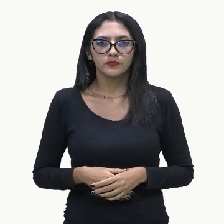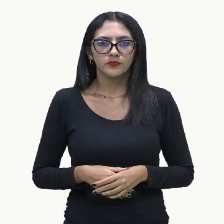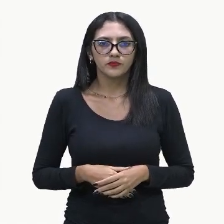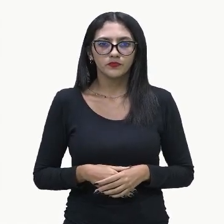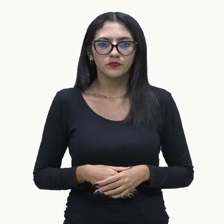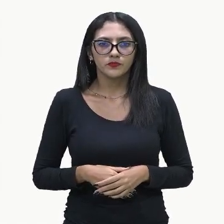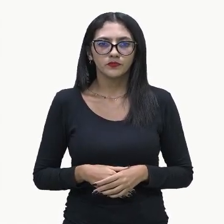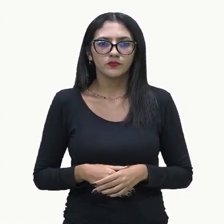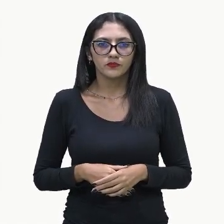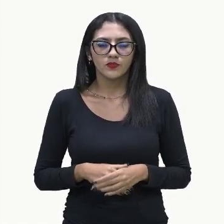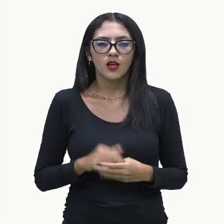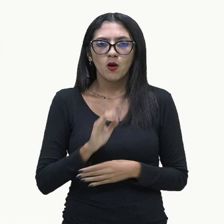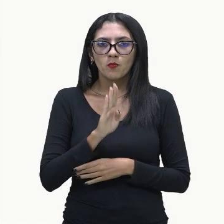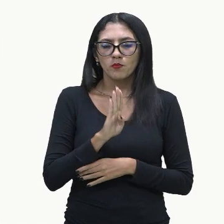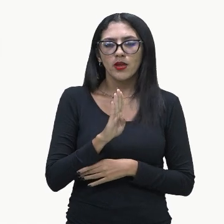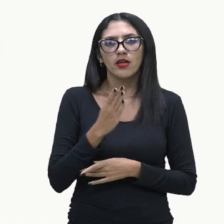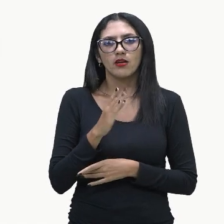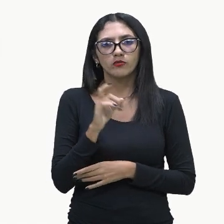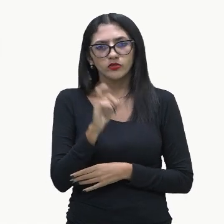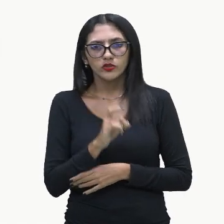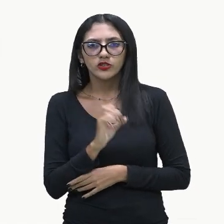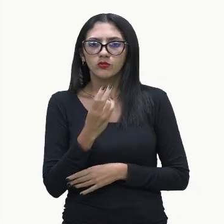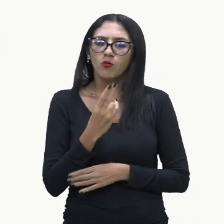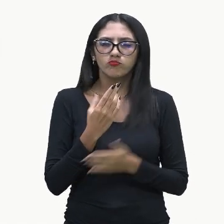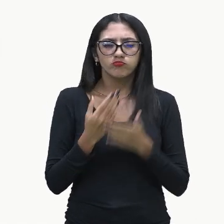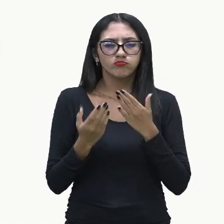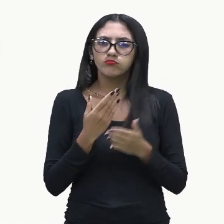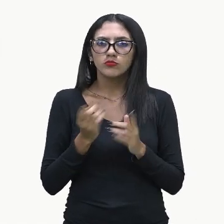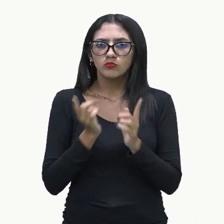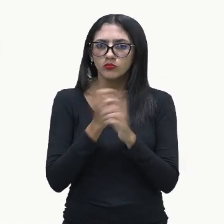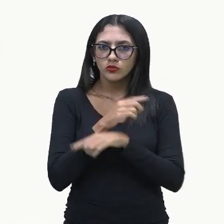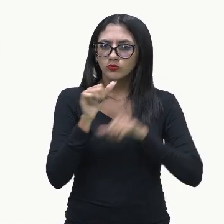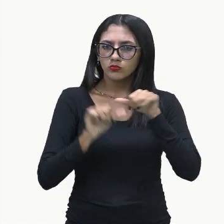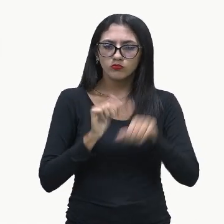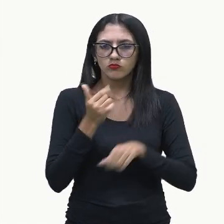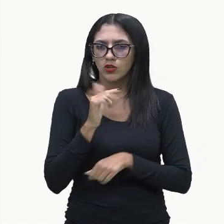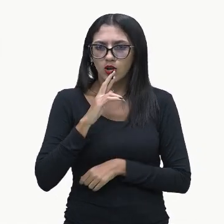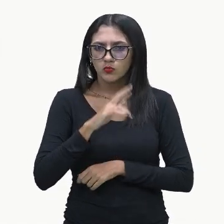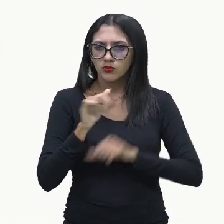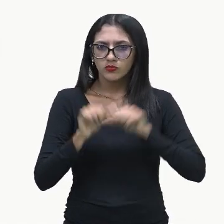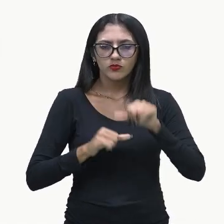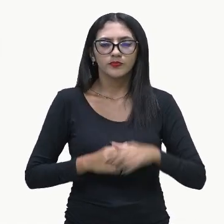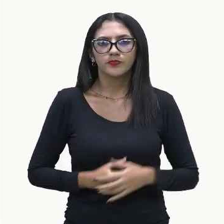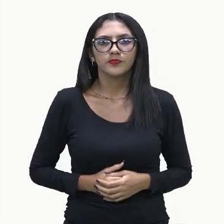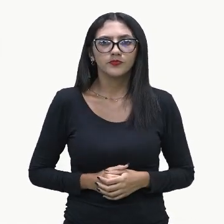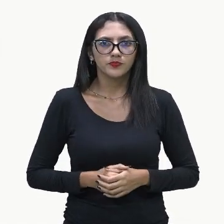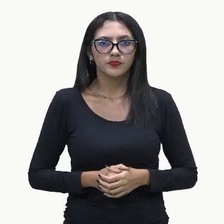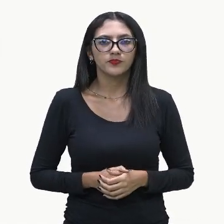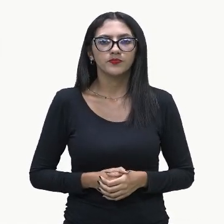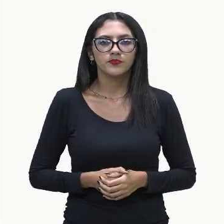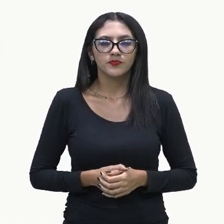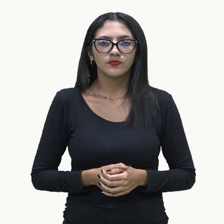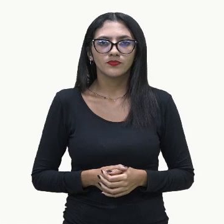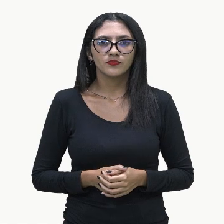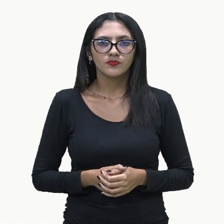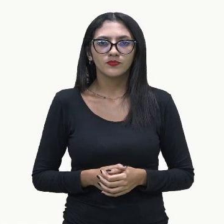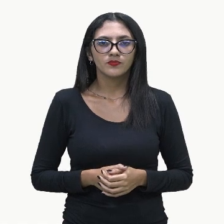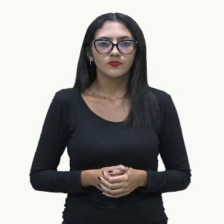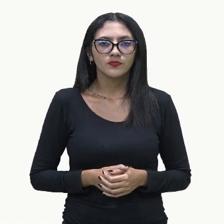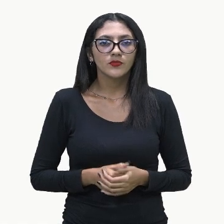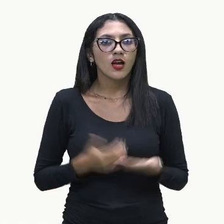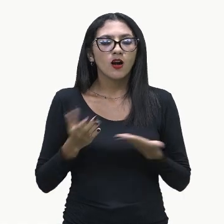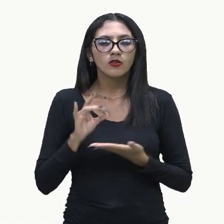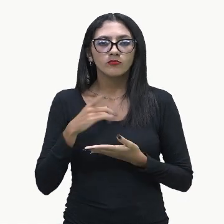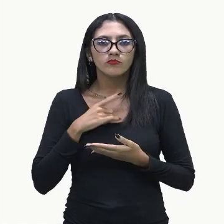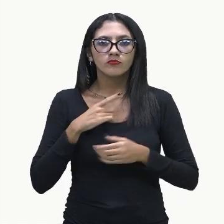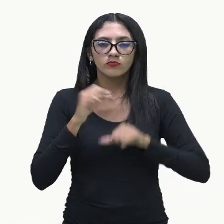X, ou o X pode ser o C, não vai fazer diferença nenhuma. Tudo bem? Então, vamos aplicar agora o nosso teorema de Pitágoras,